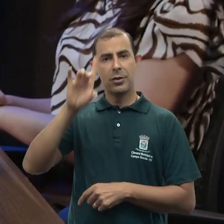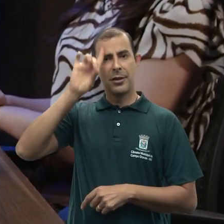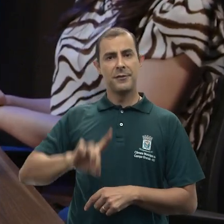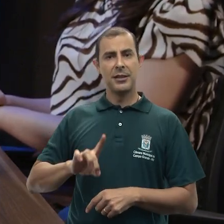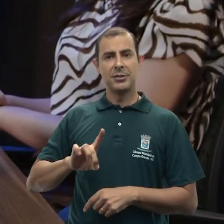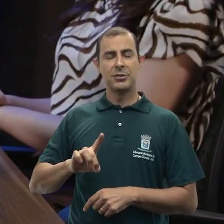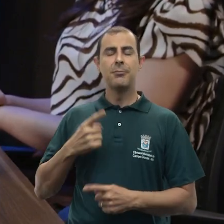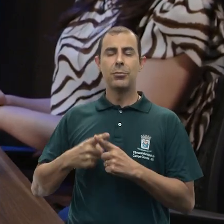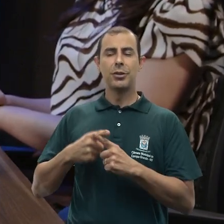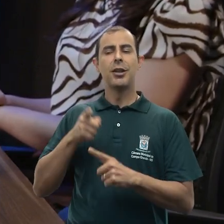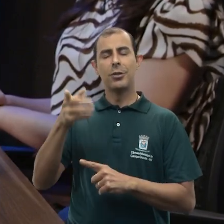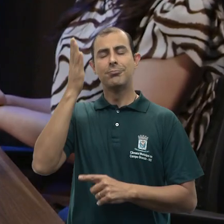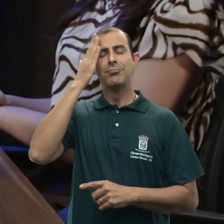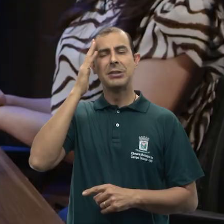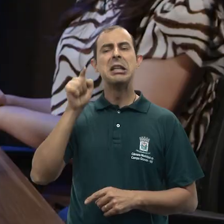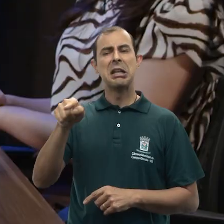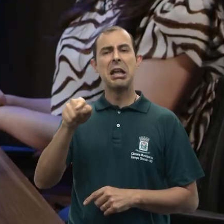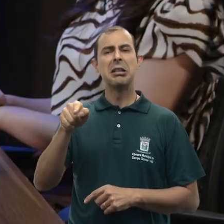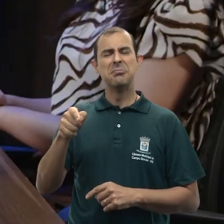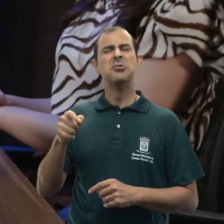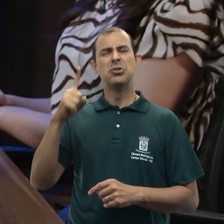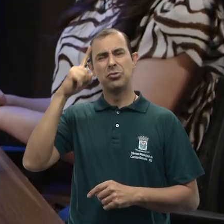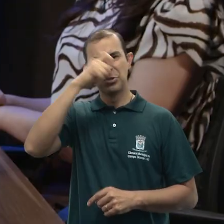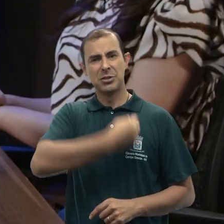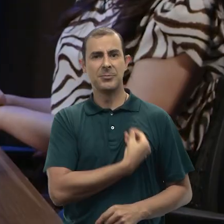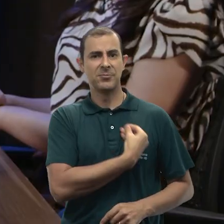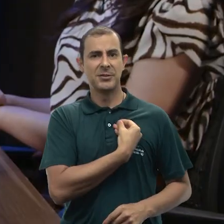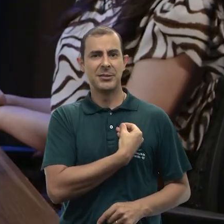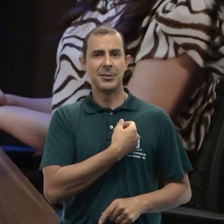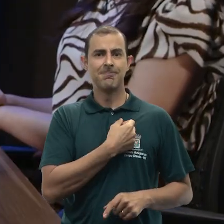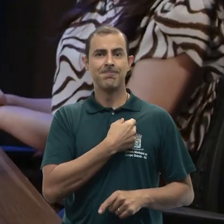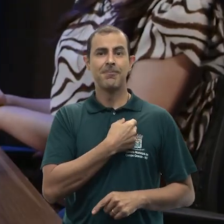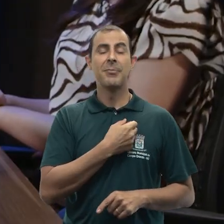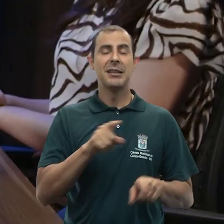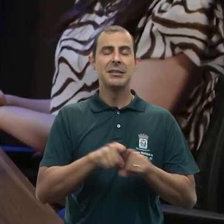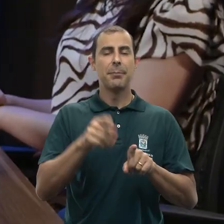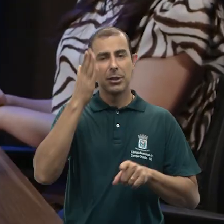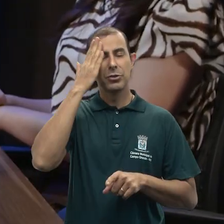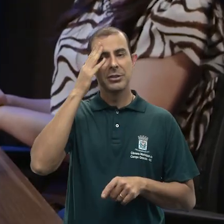deficiência, porque eu sei das limitações e sei também que elas conseguem